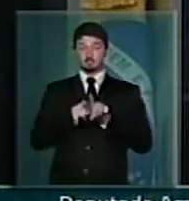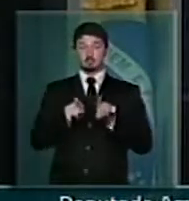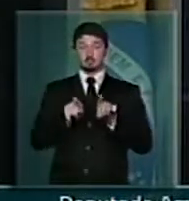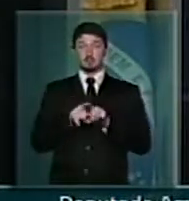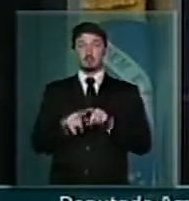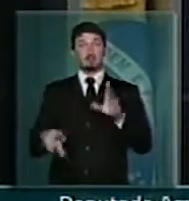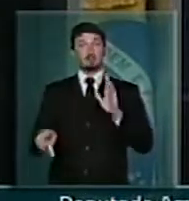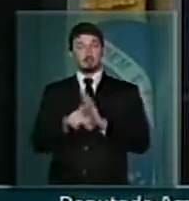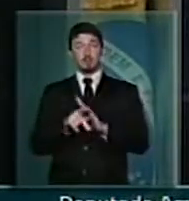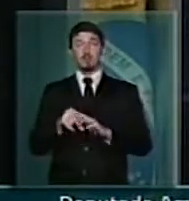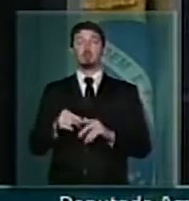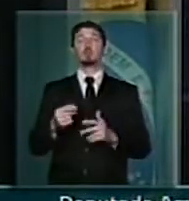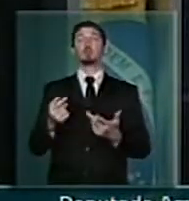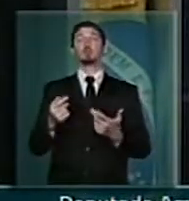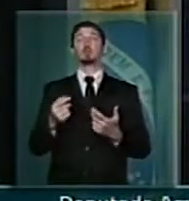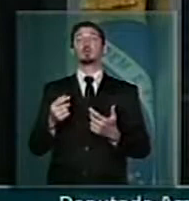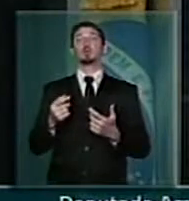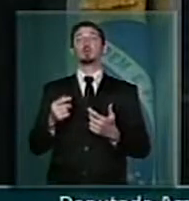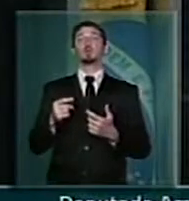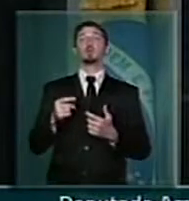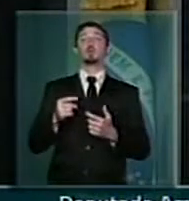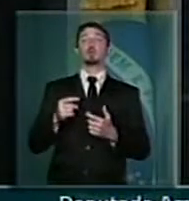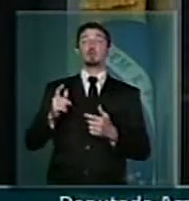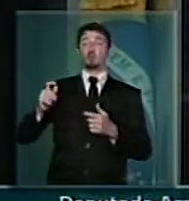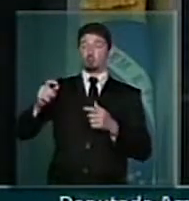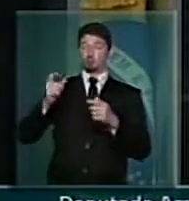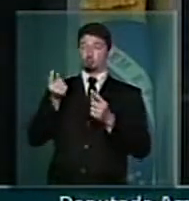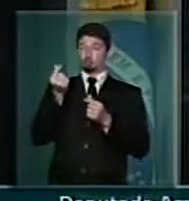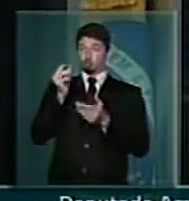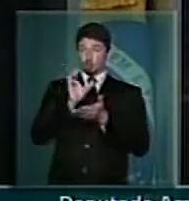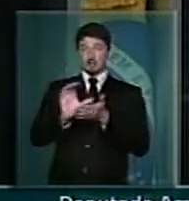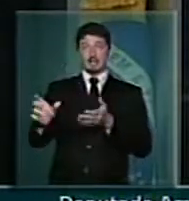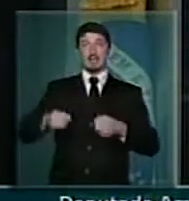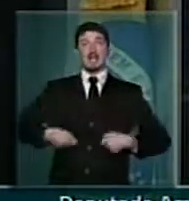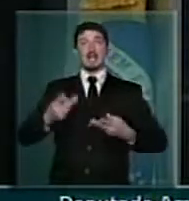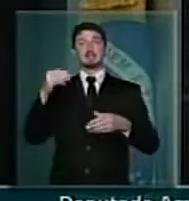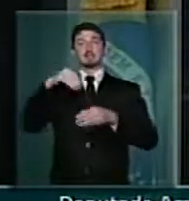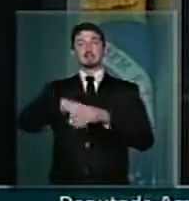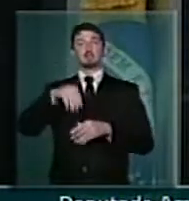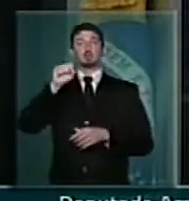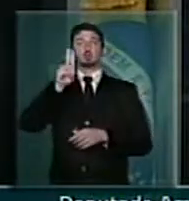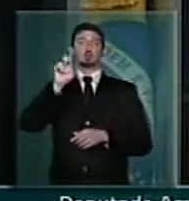na oneração do Sistema Único de Saúde.